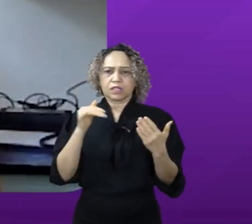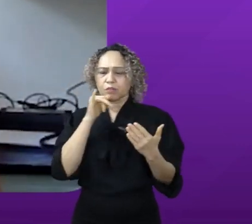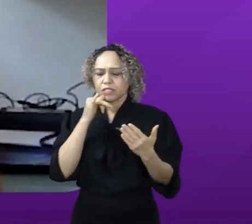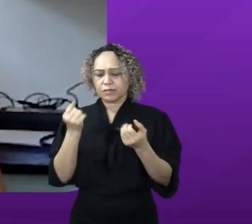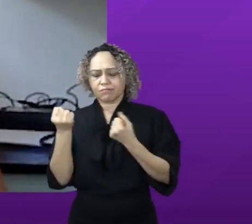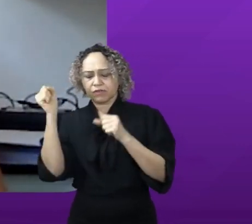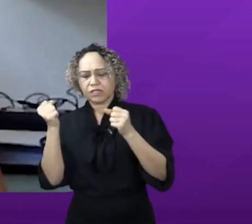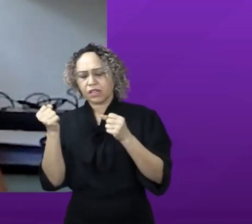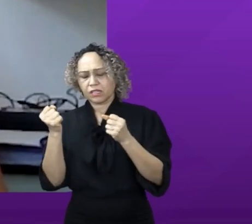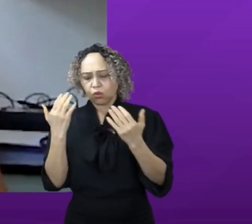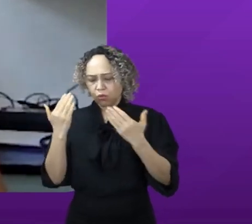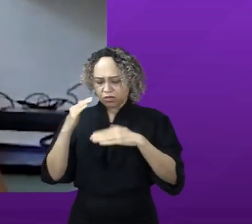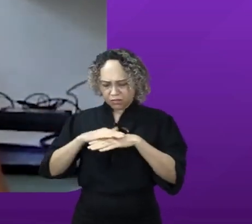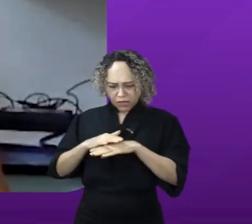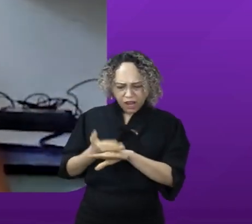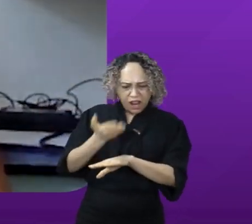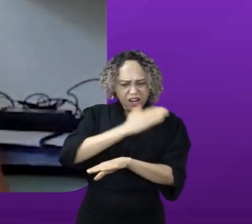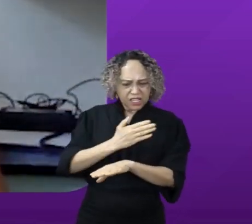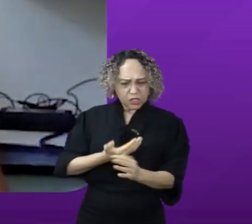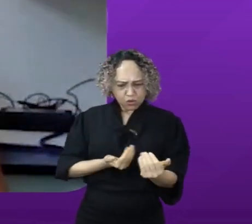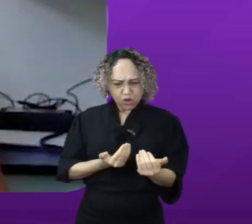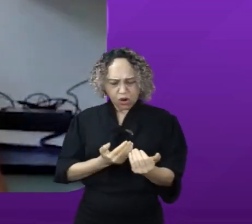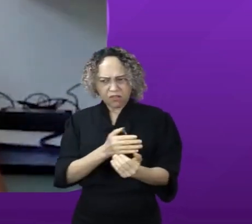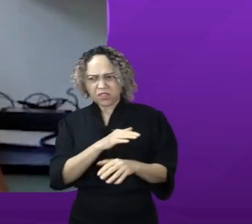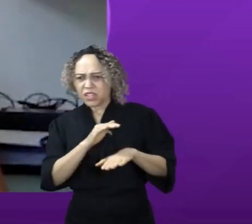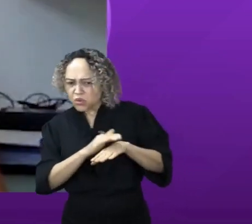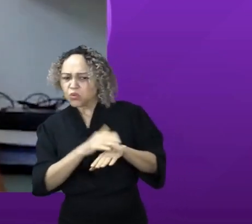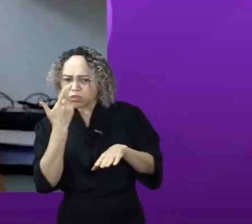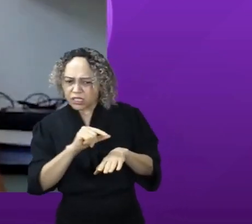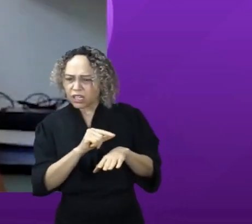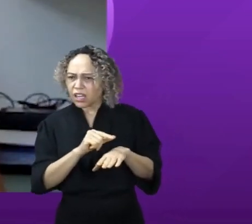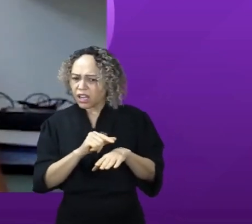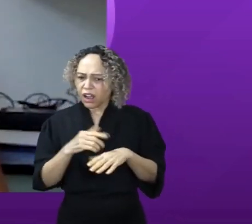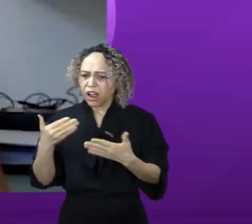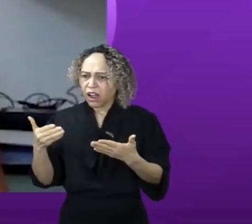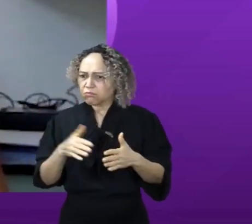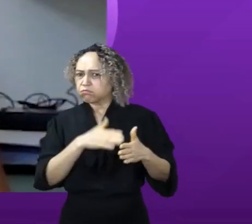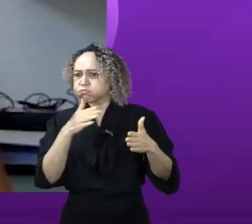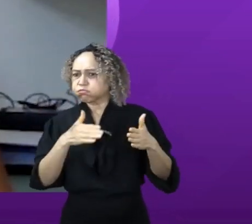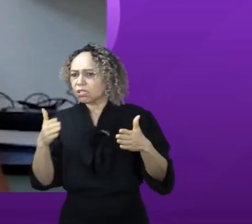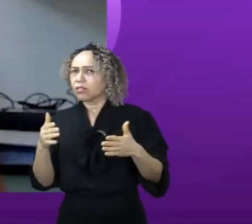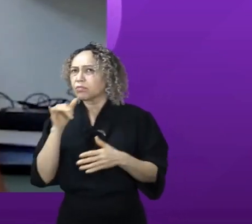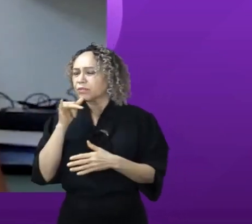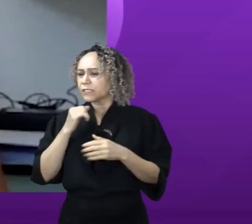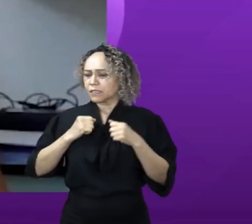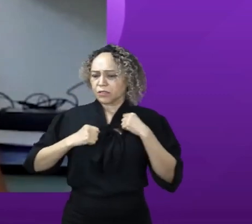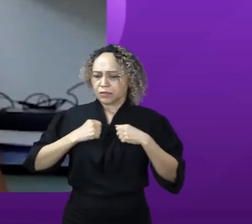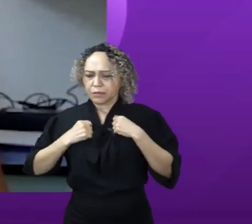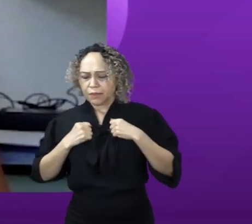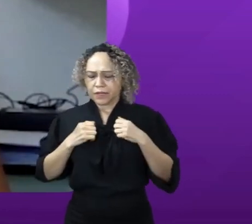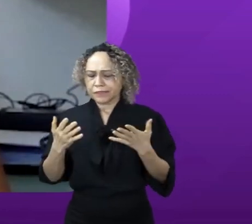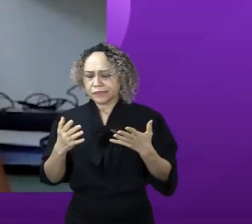você mesmo. Será que eu fazia isso e deixei de fazer? Eu não consigo mais, né? Eu não consigo mais tomar banho sozinho, eu perco o equilíbrio, eu